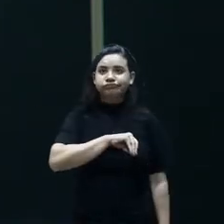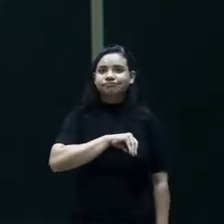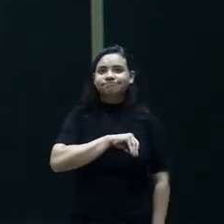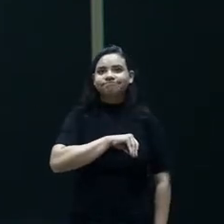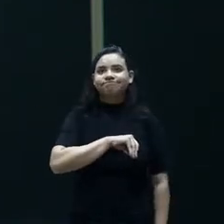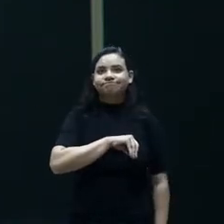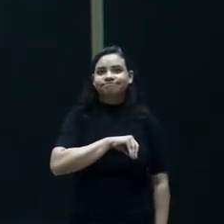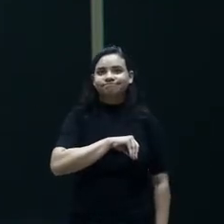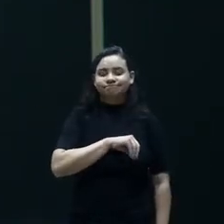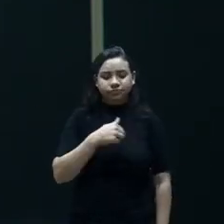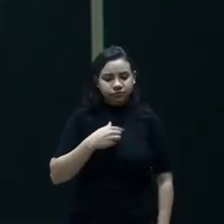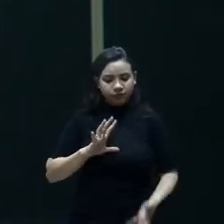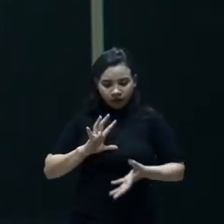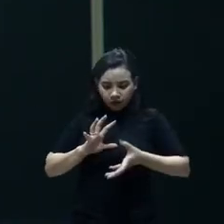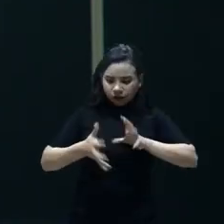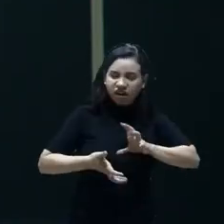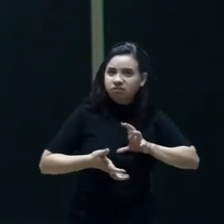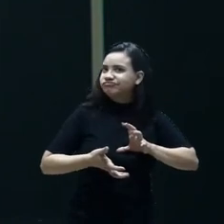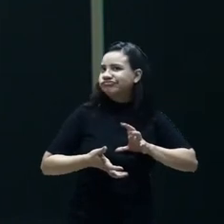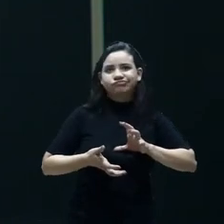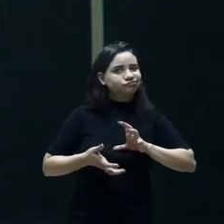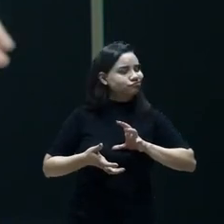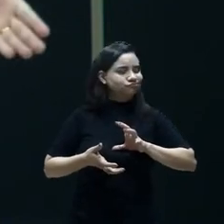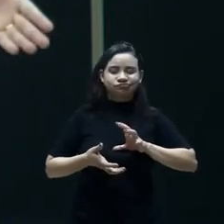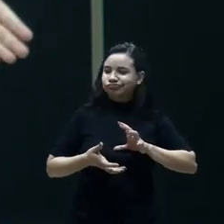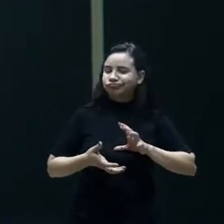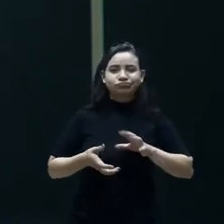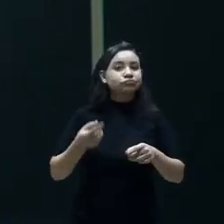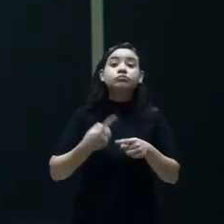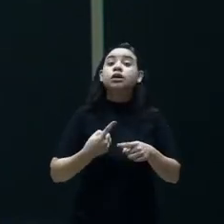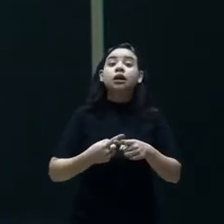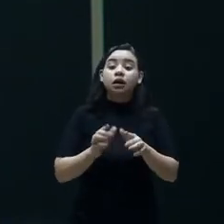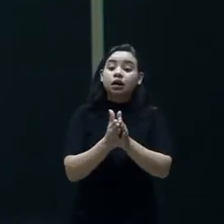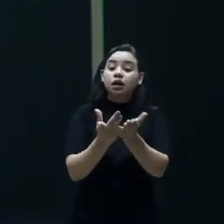Eu não tenho transformação, porque o que nos transforma é a palavra.